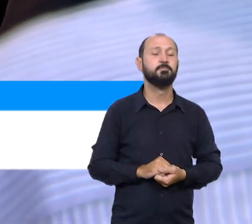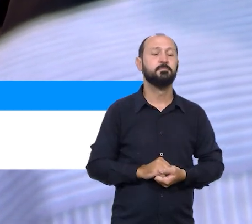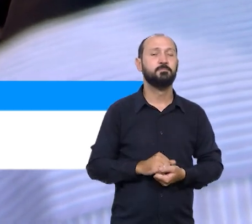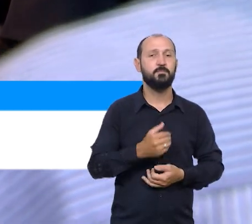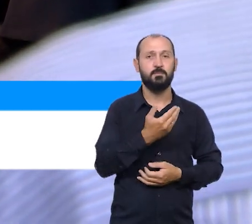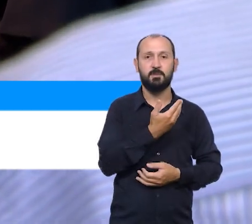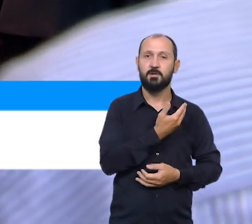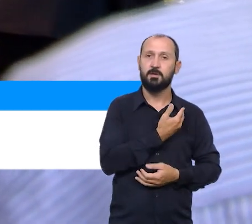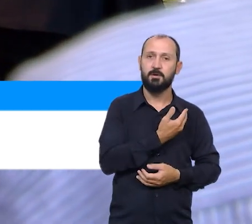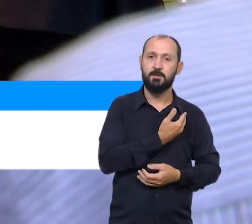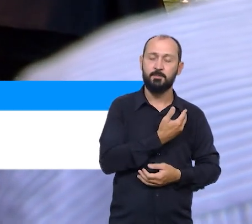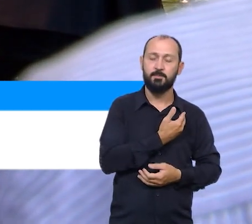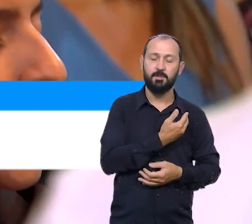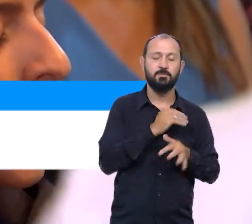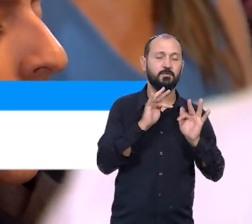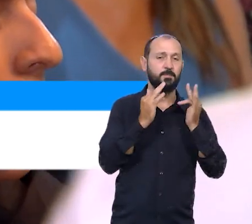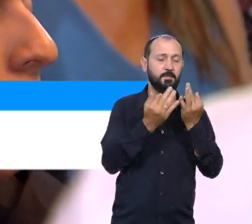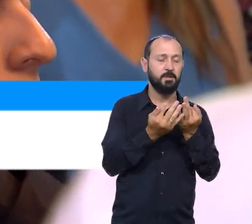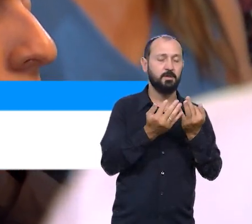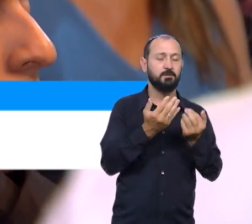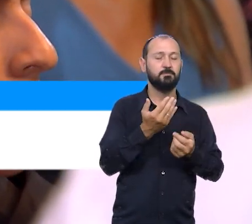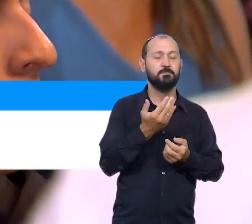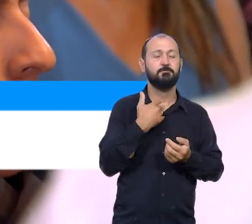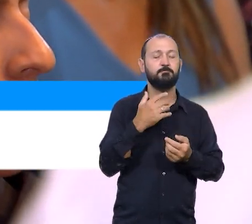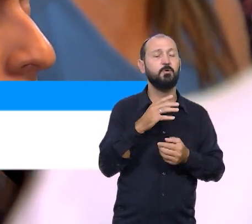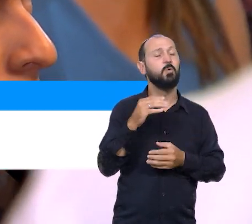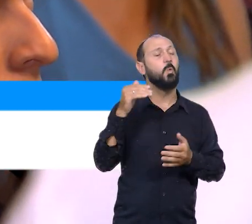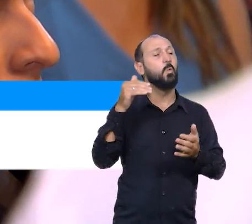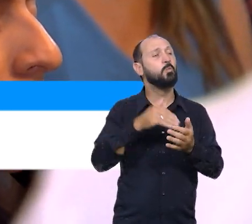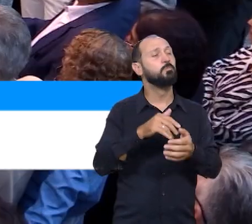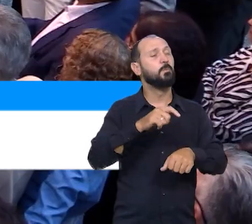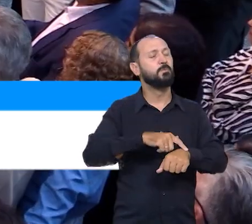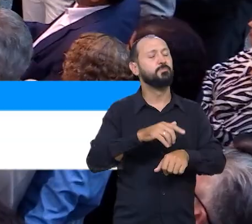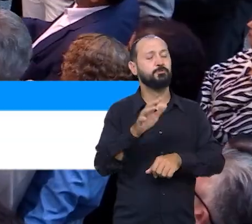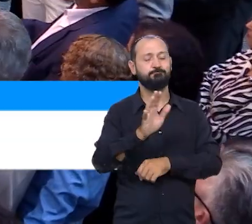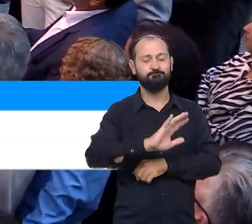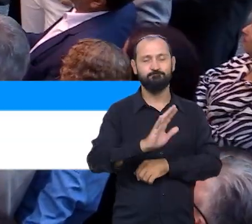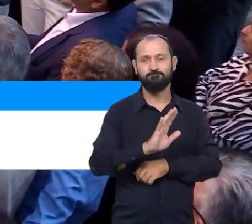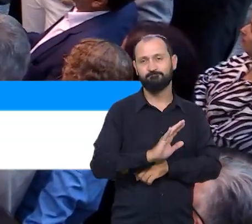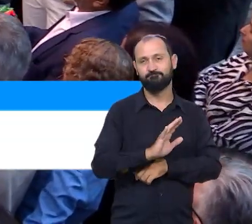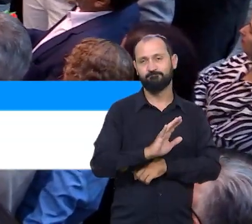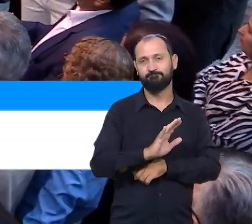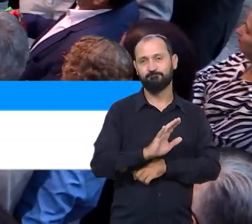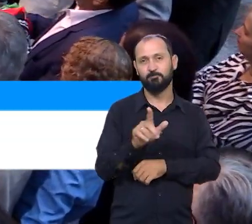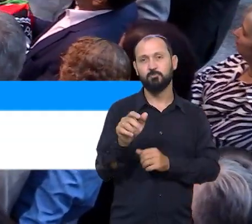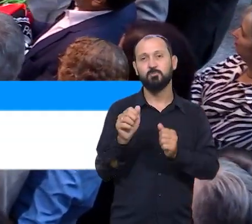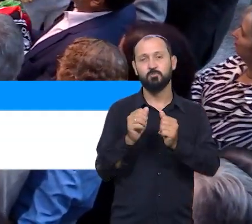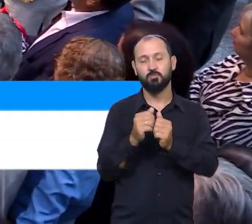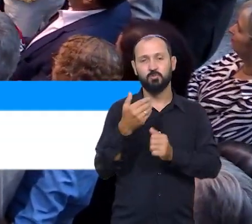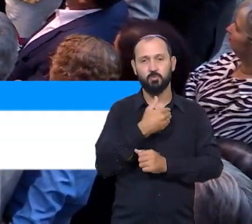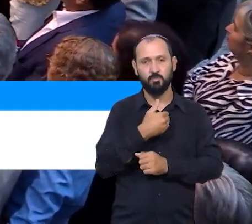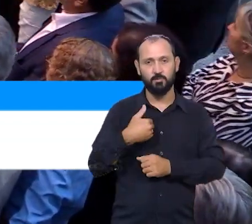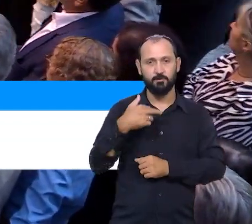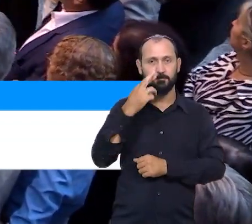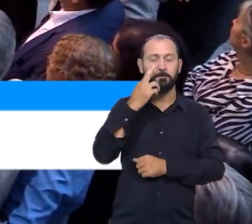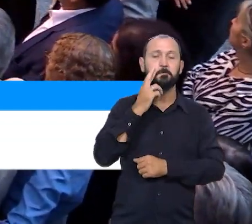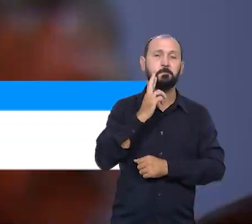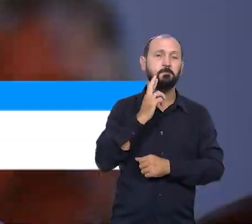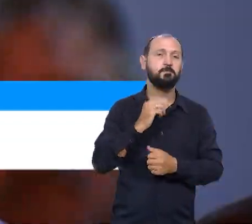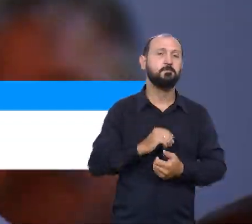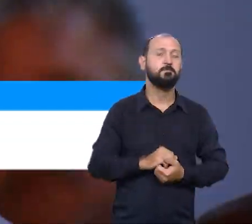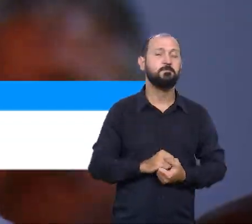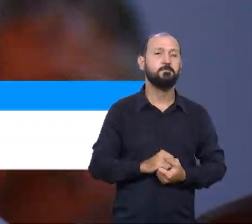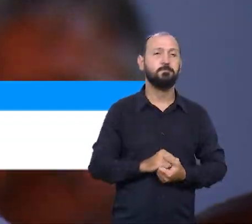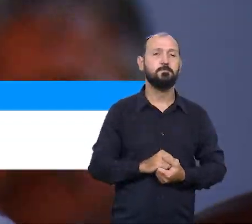Palácio Guaicurus. Amigos, familiares e companheiros foram dar o último adeus, entre eles